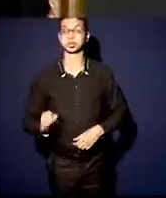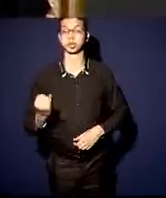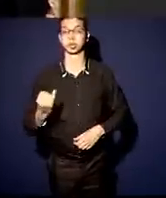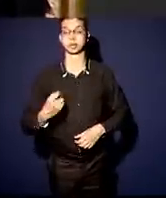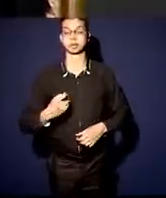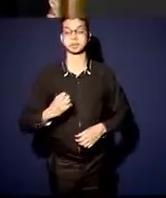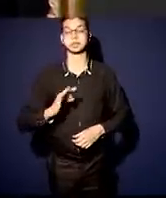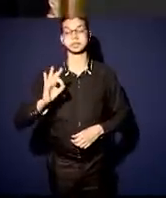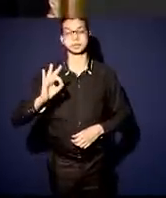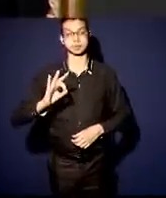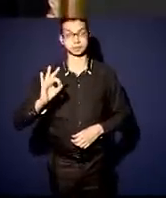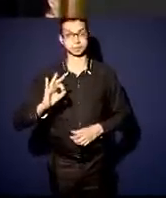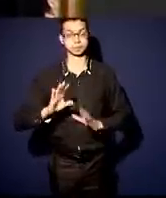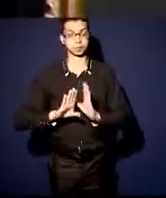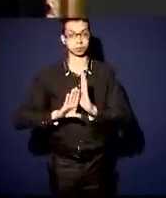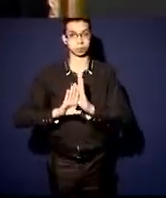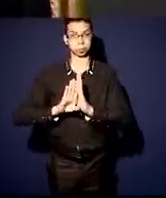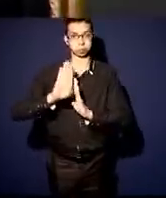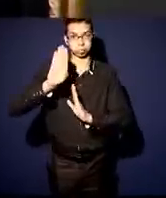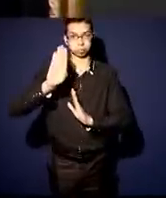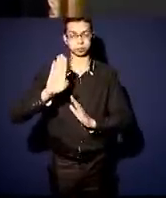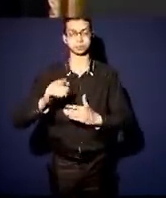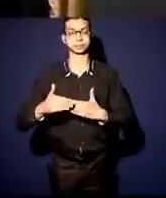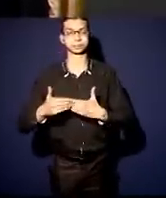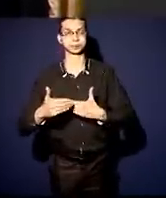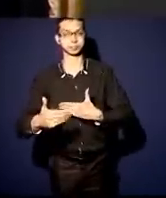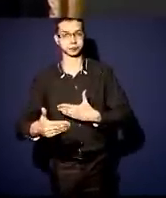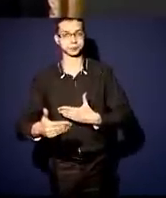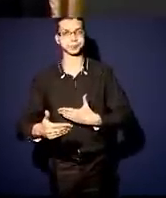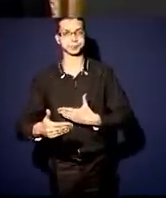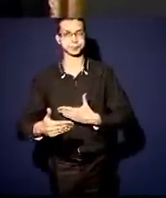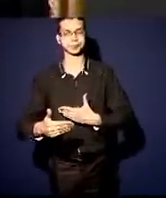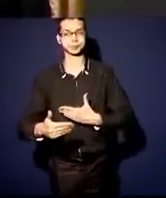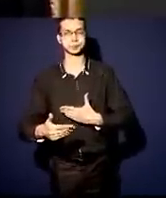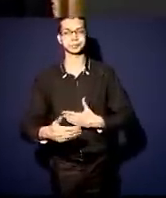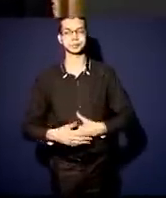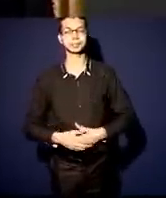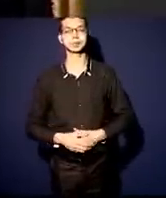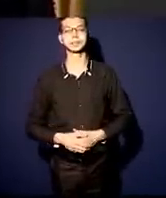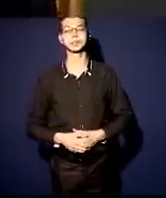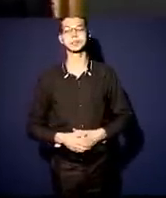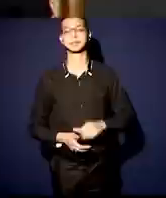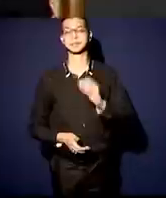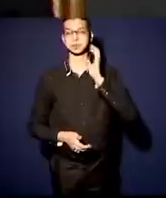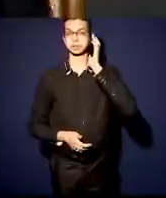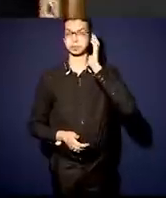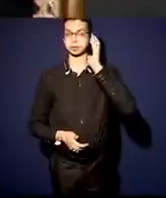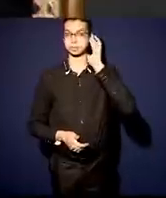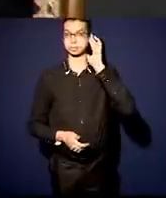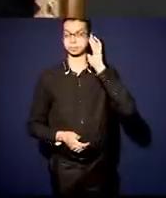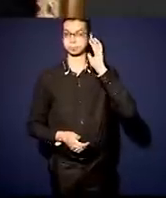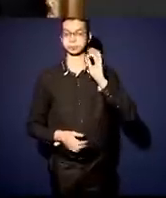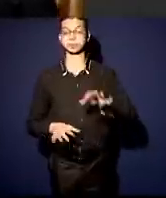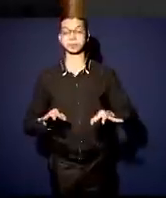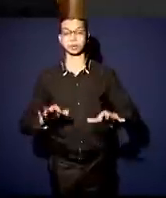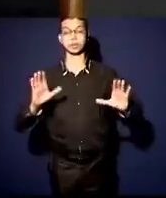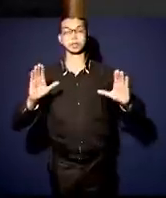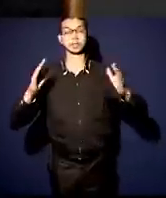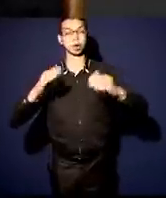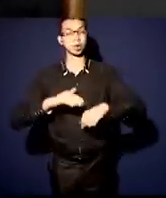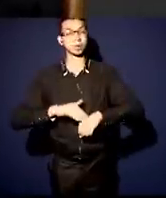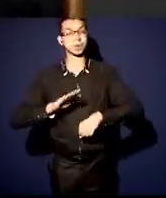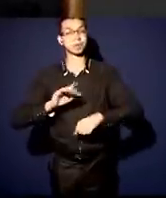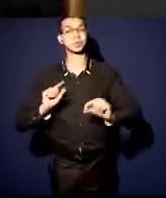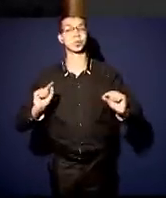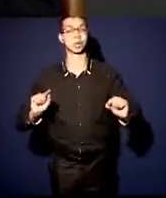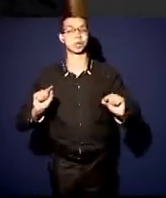muito, se diminua, né, a quantidade de quantitative tightening, é mais um foco de pressão. Então,